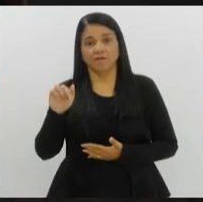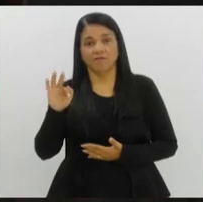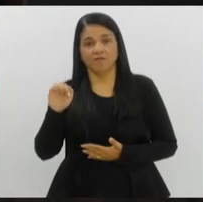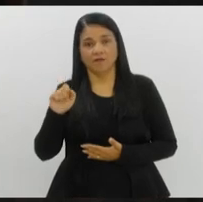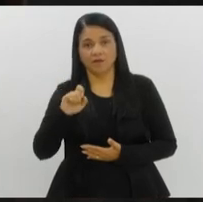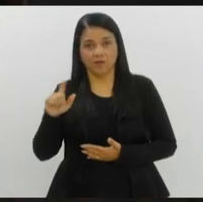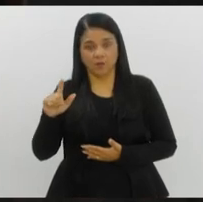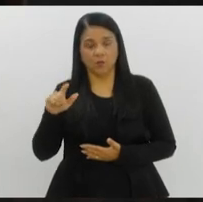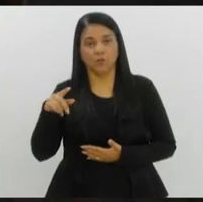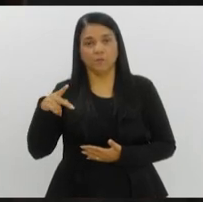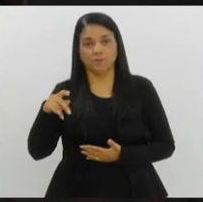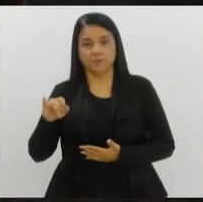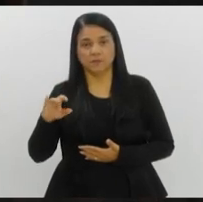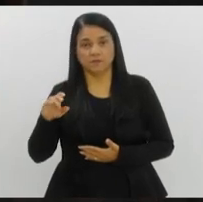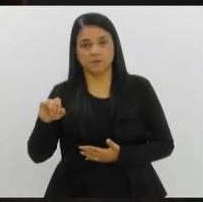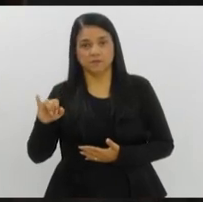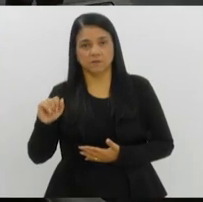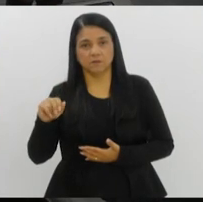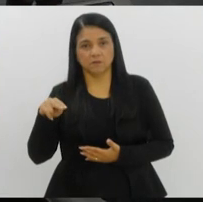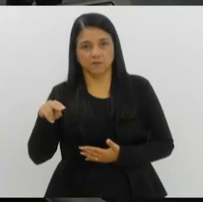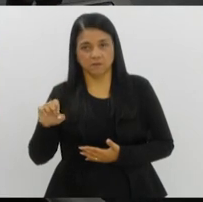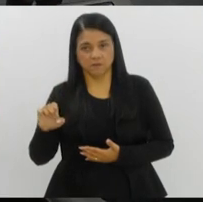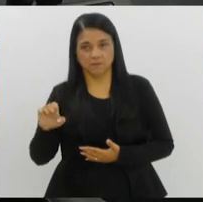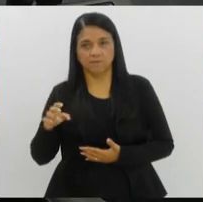Deputado Rafael Pisciani.